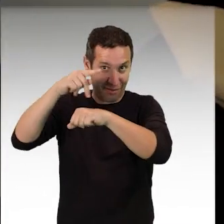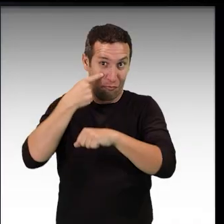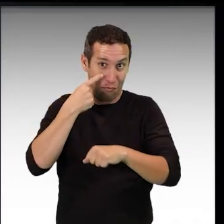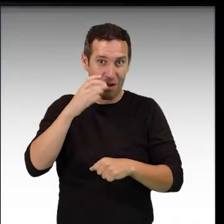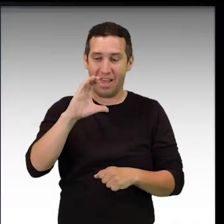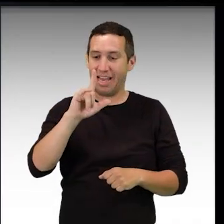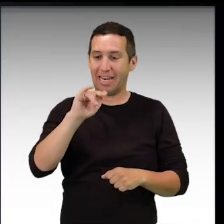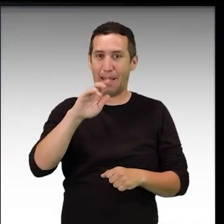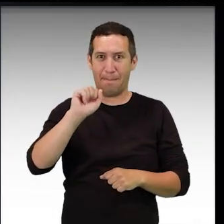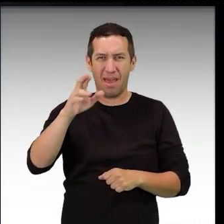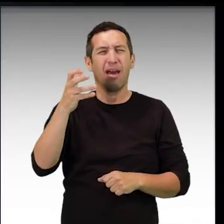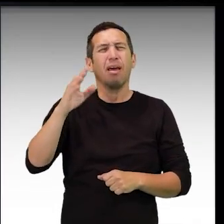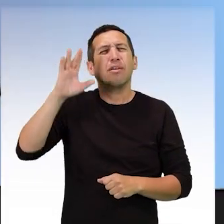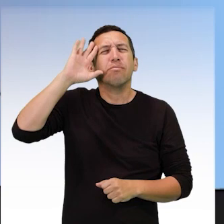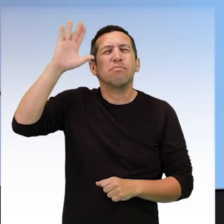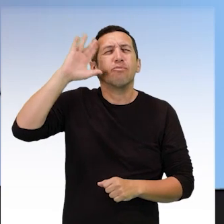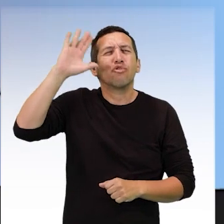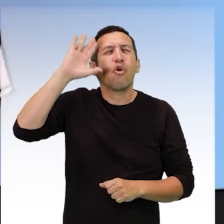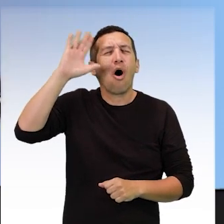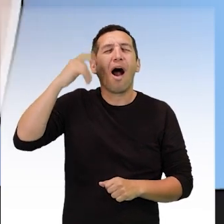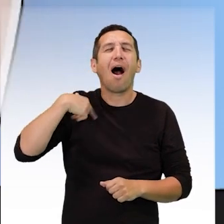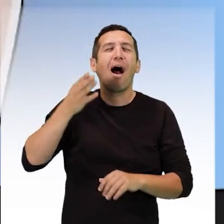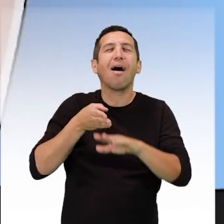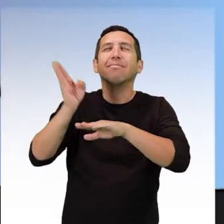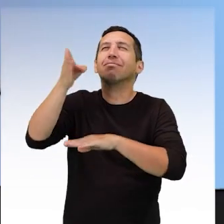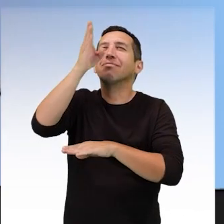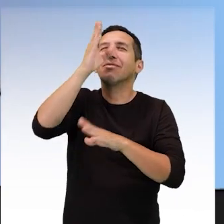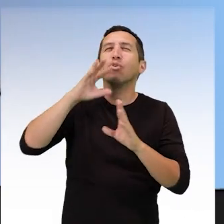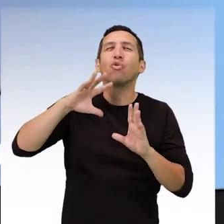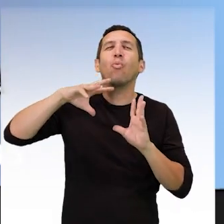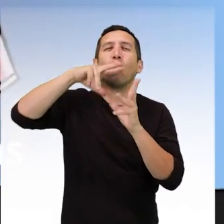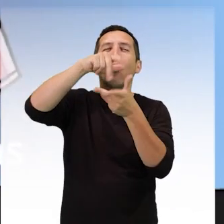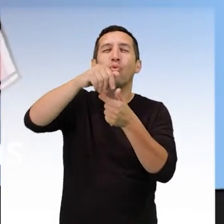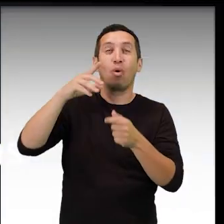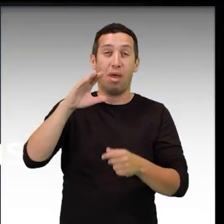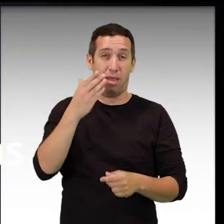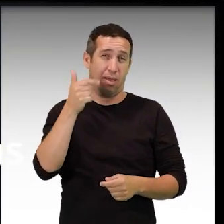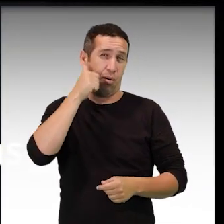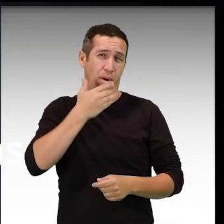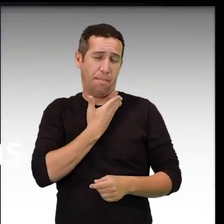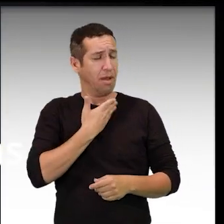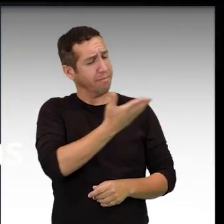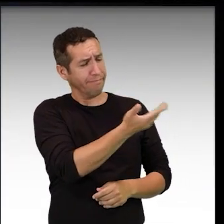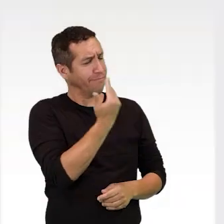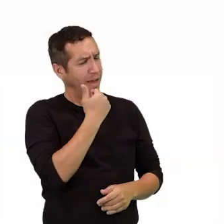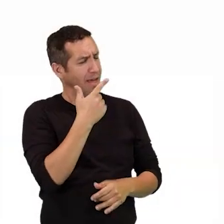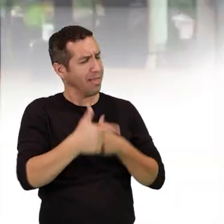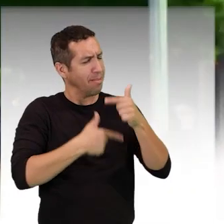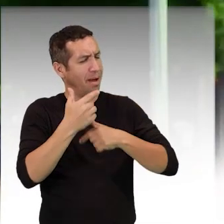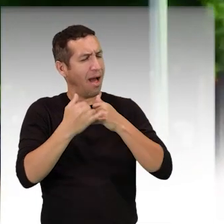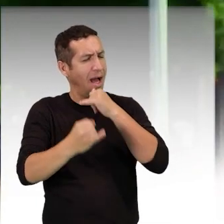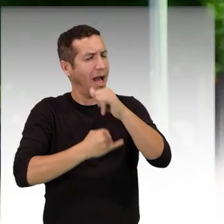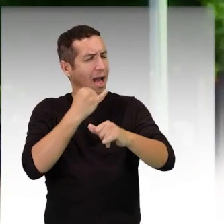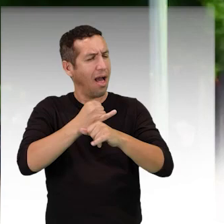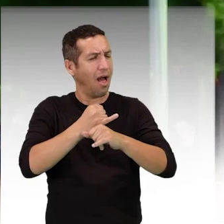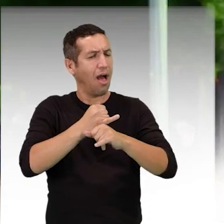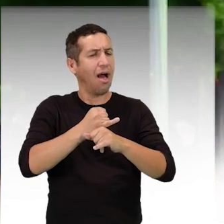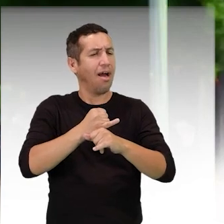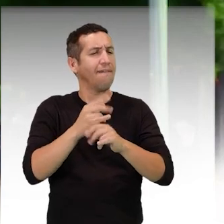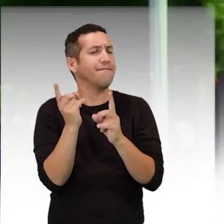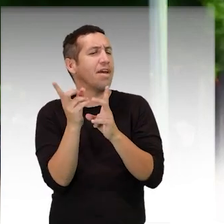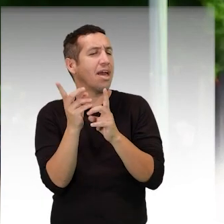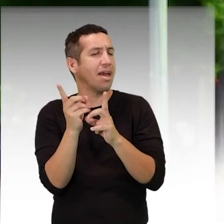Kleber. Kleber sonhava em viajar pelo mundo e ficou entusiasmado quando uma amiga lhe ofereceu um trabalho de vendas online em outro